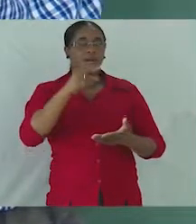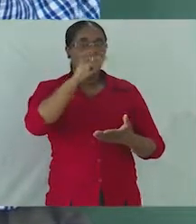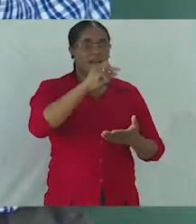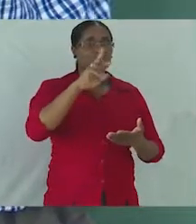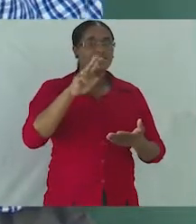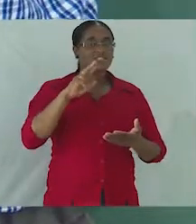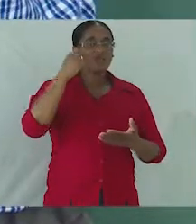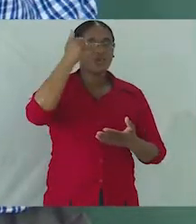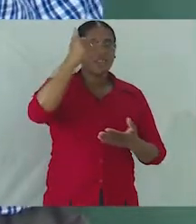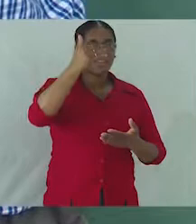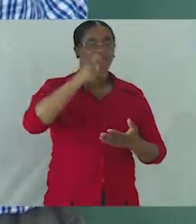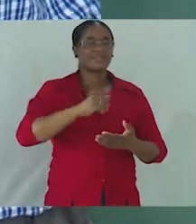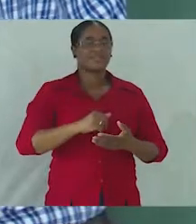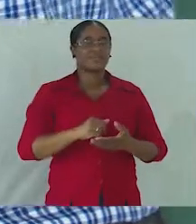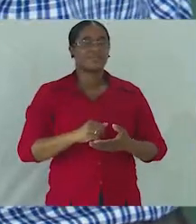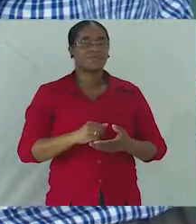ax²